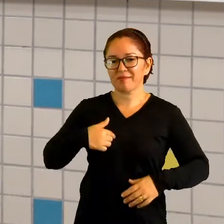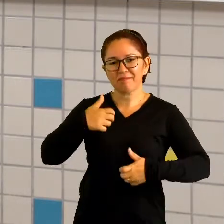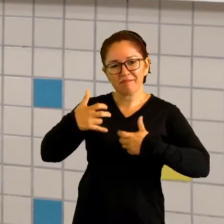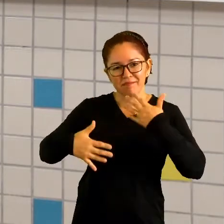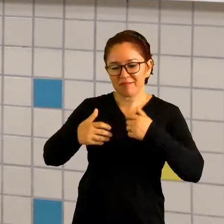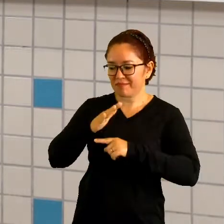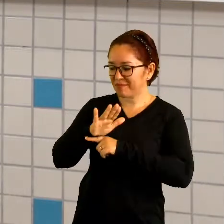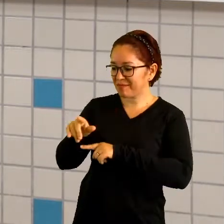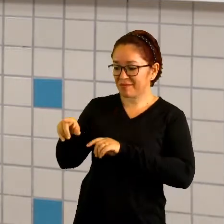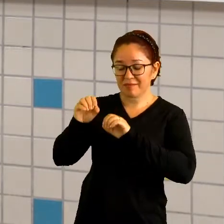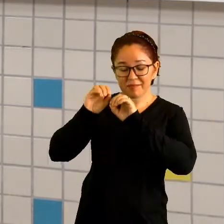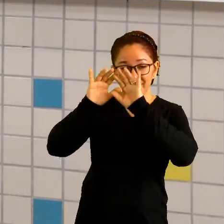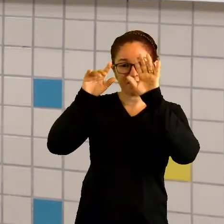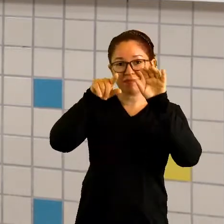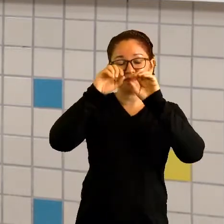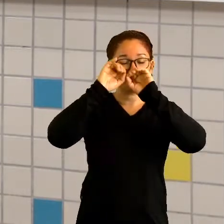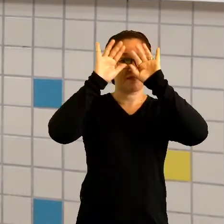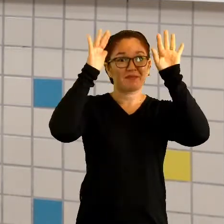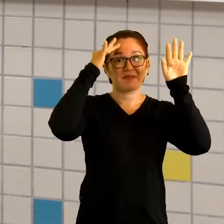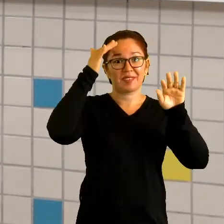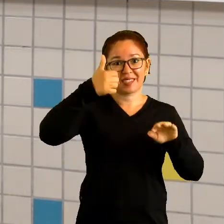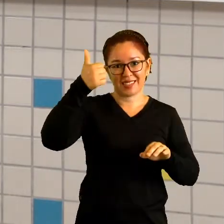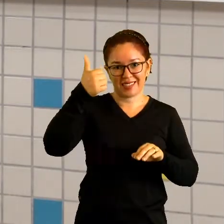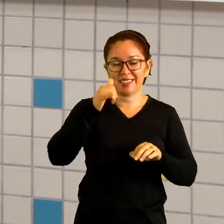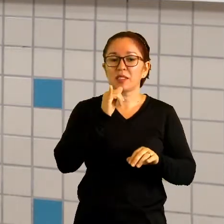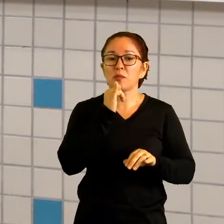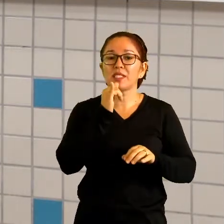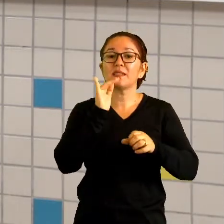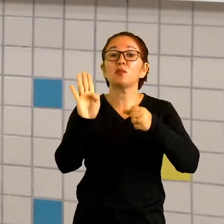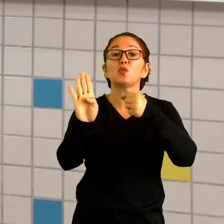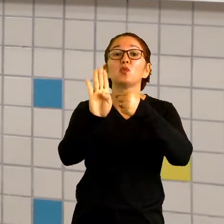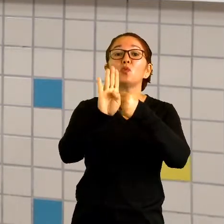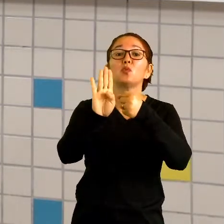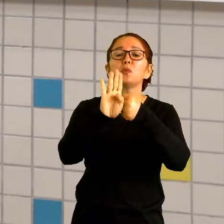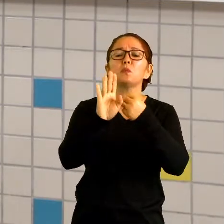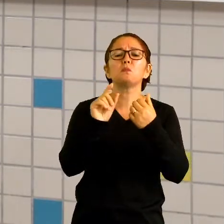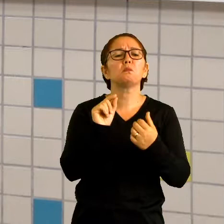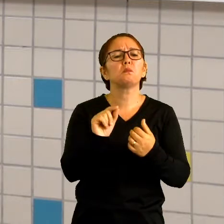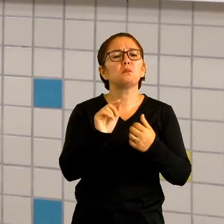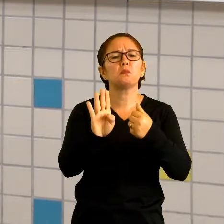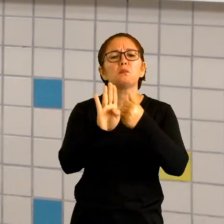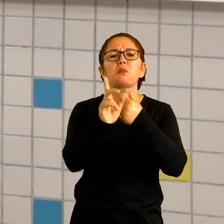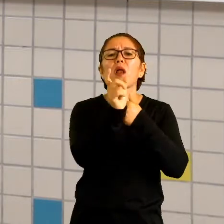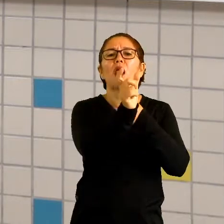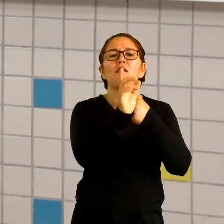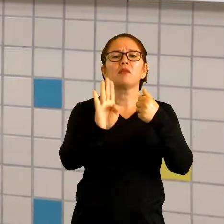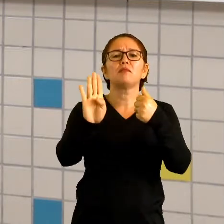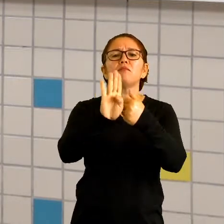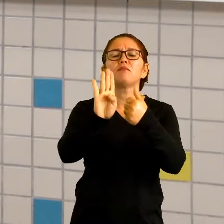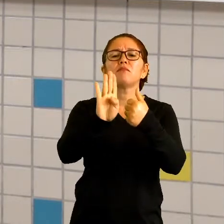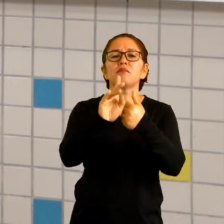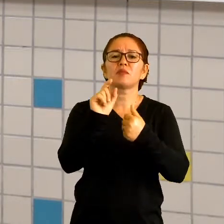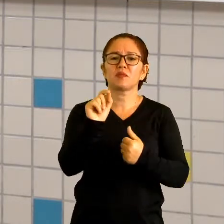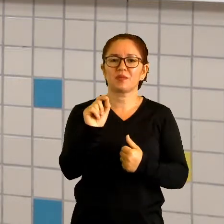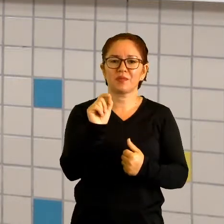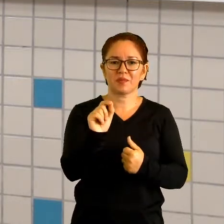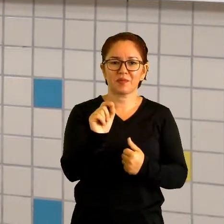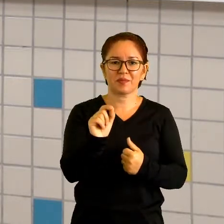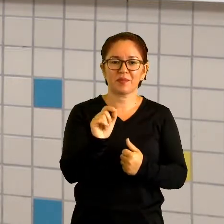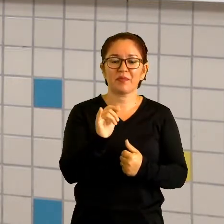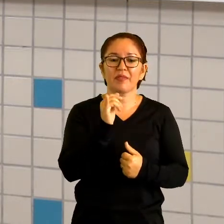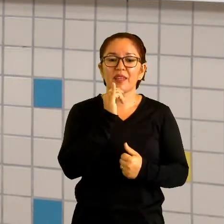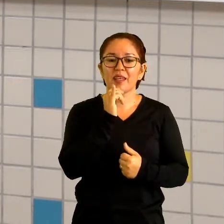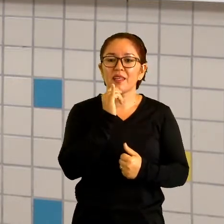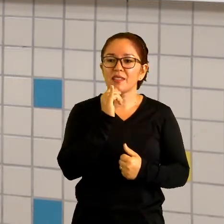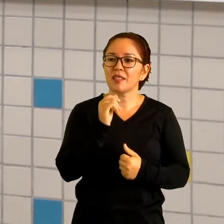vamos começar pelo substantivo. O que é um substantivo? Substantivo é a palavra que dá nome a